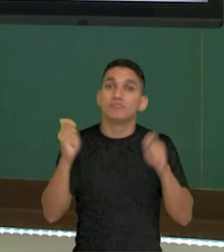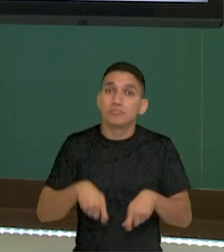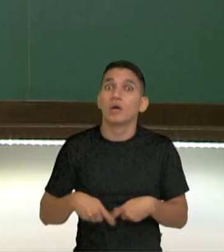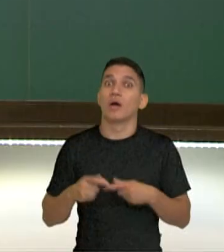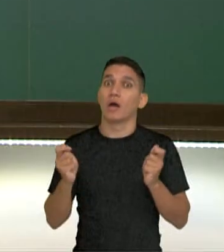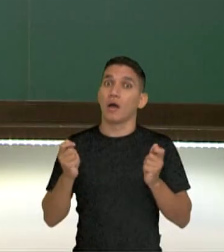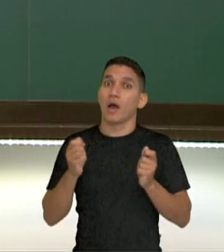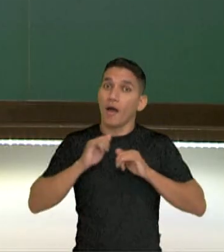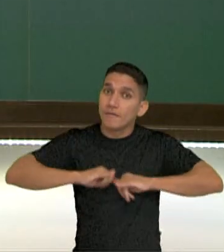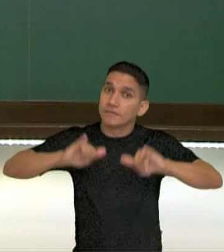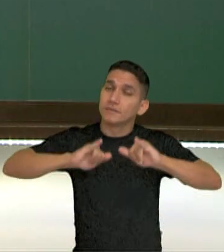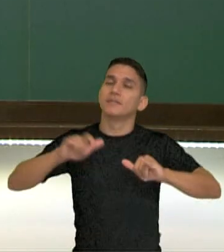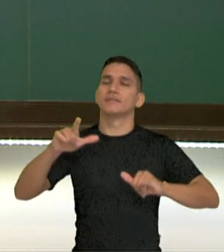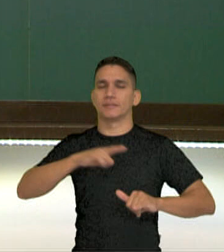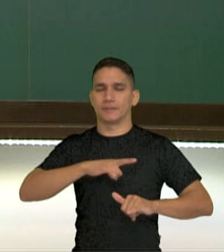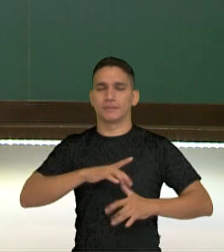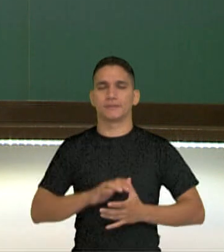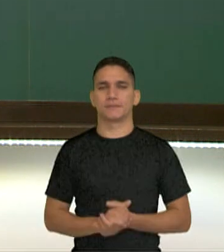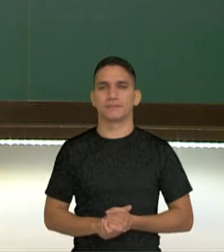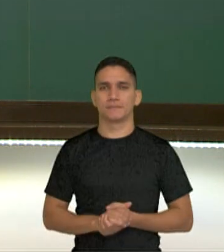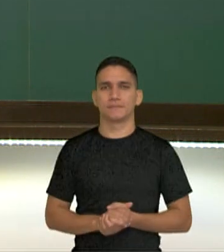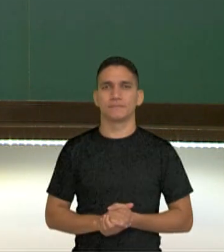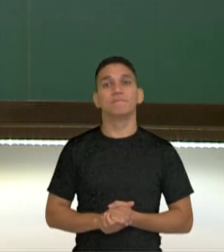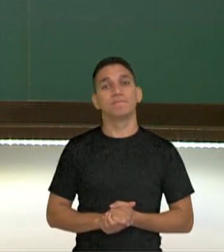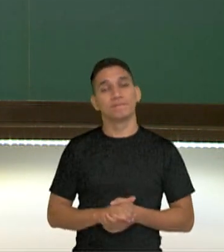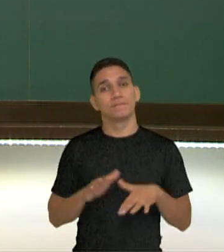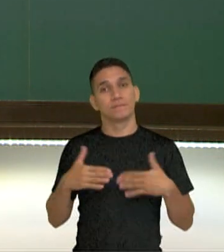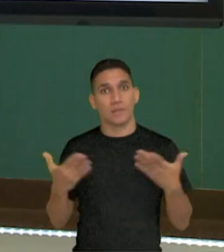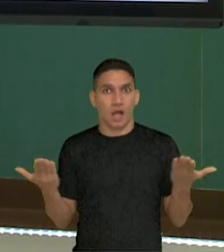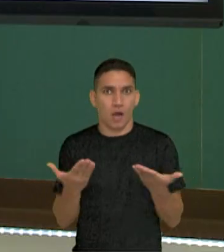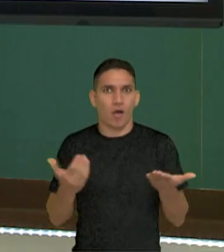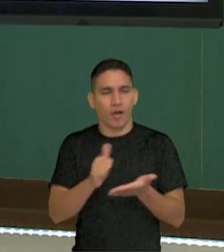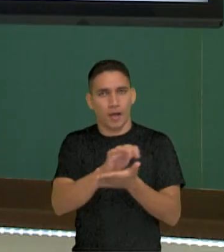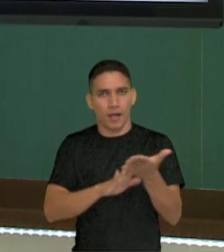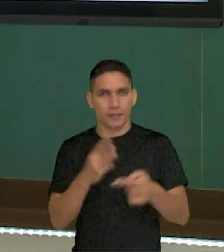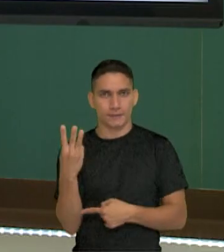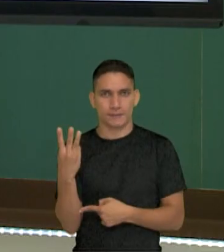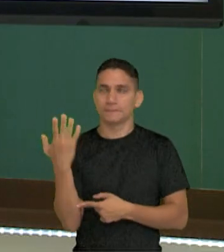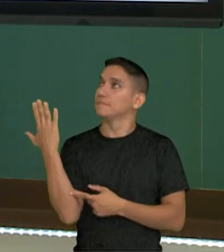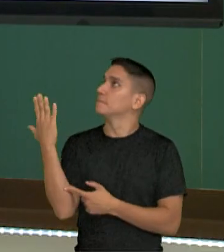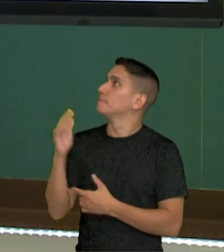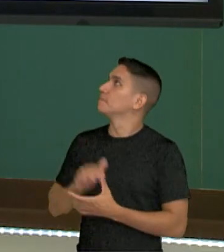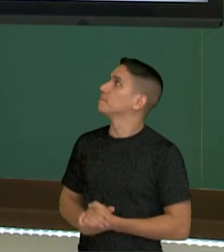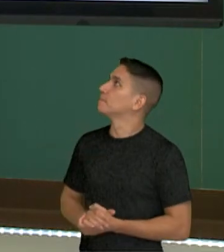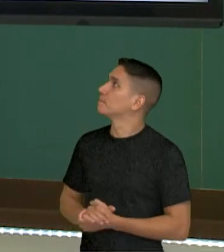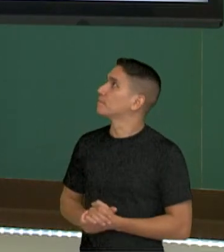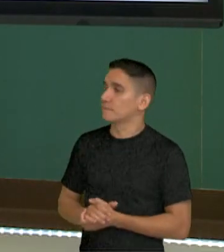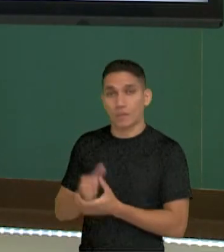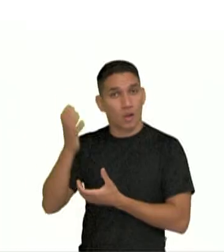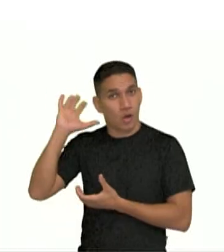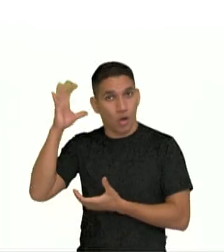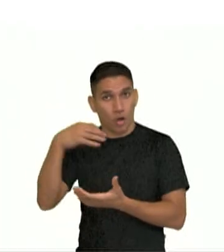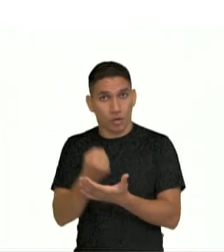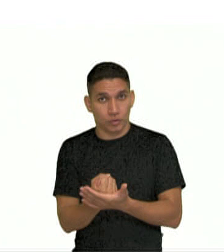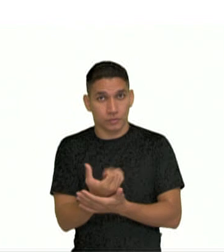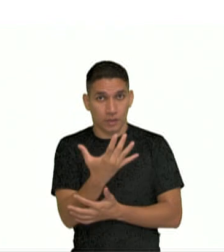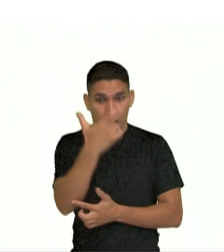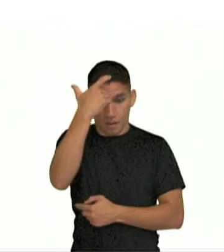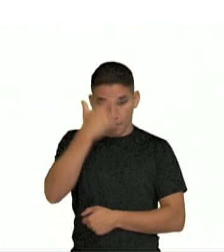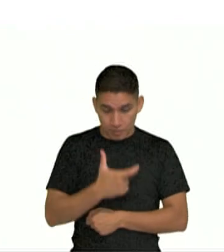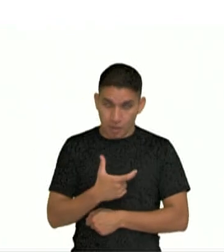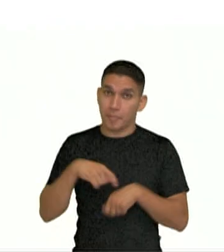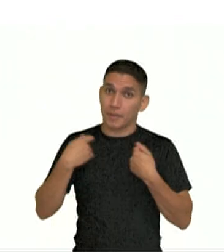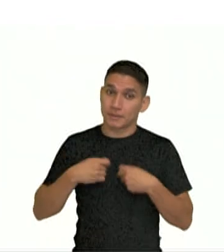ser mencionadas. Vamos agora de atividade 3. O podcaster precisa ter